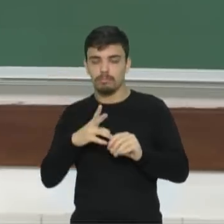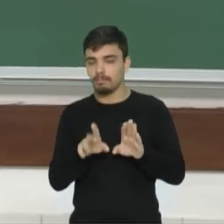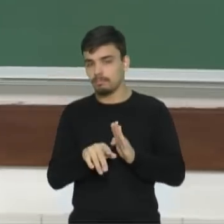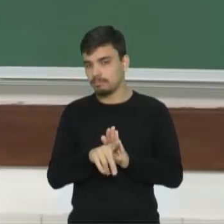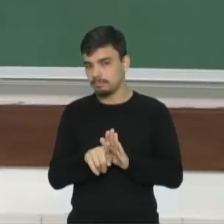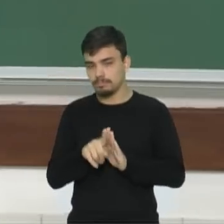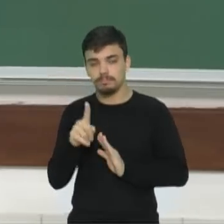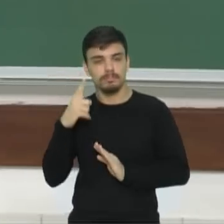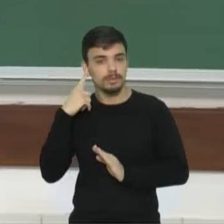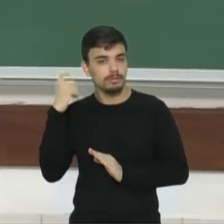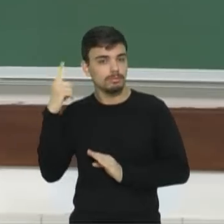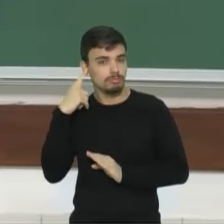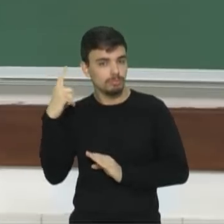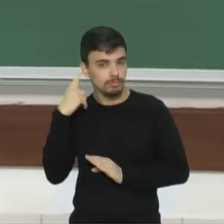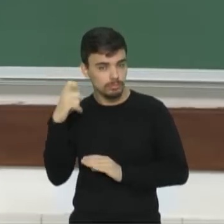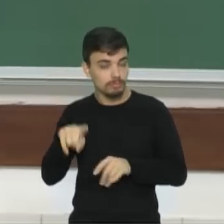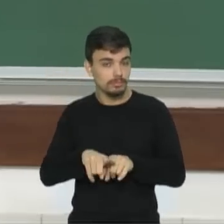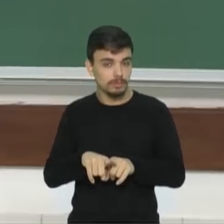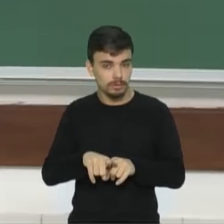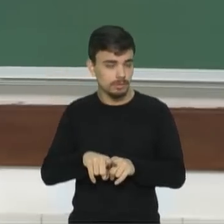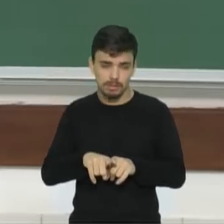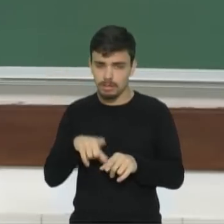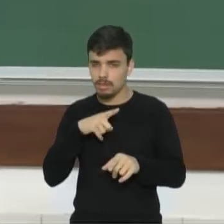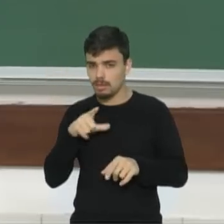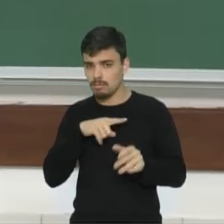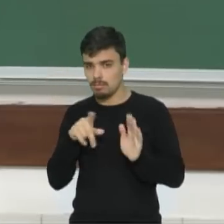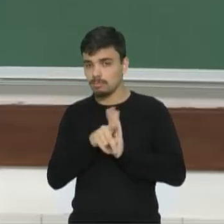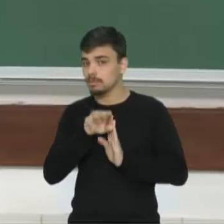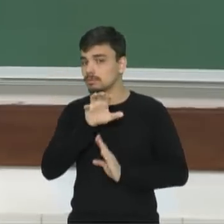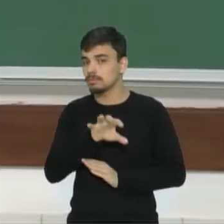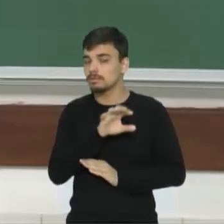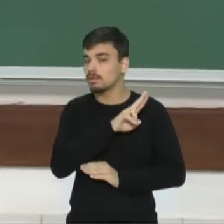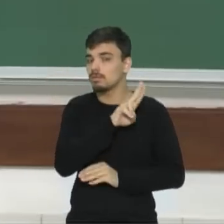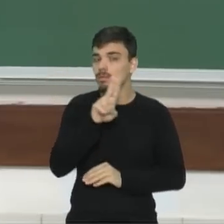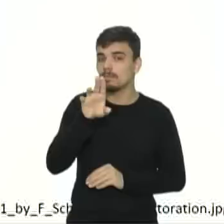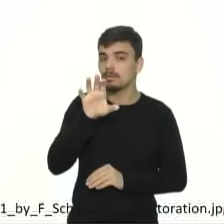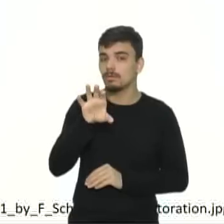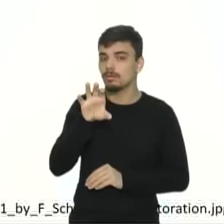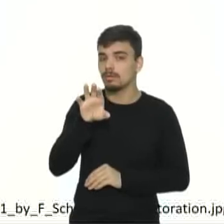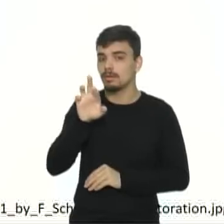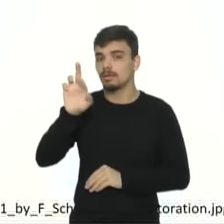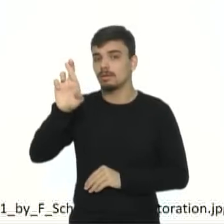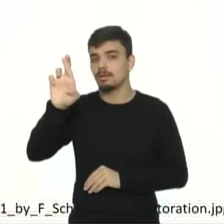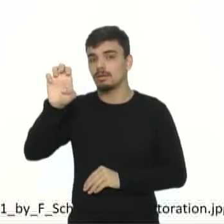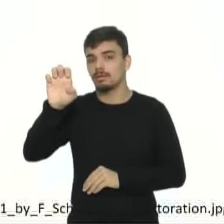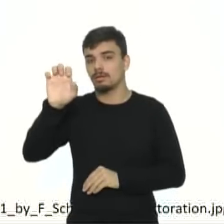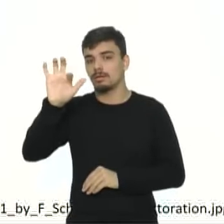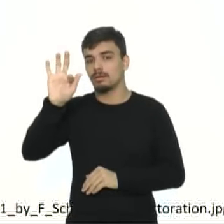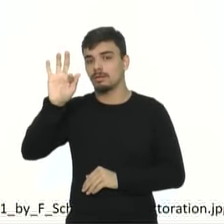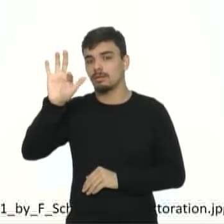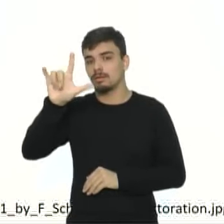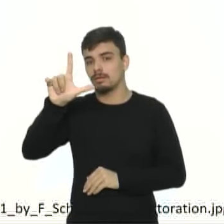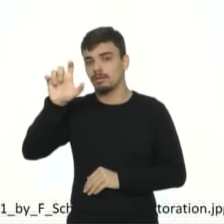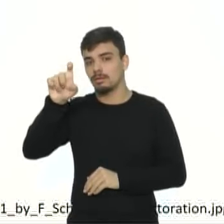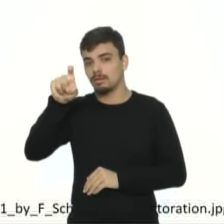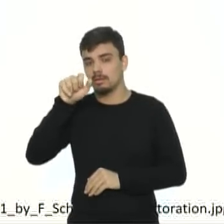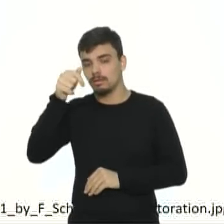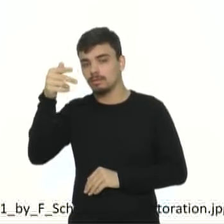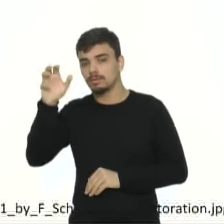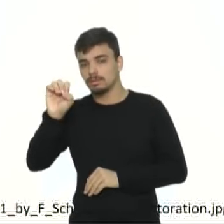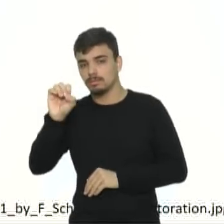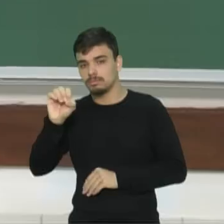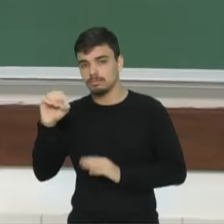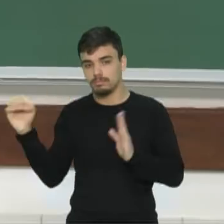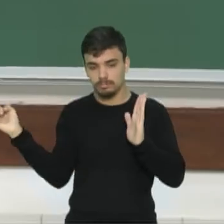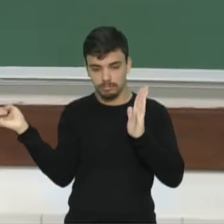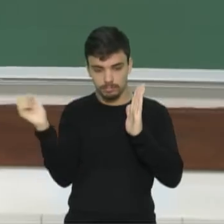de bater e voltar. Qualquer onda tem essa propriedade e ela chama-se reflexão. A onda incide sobre um obstáculo